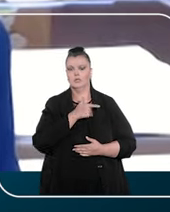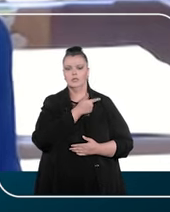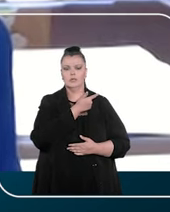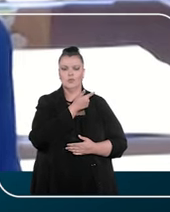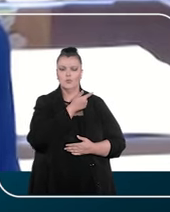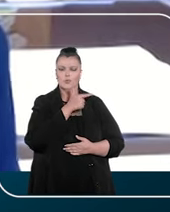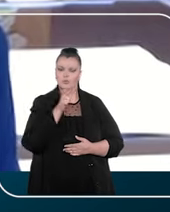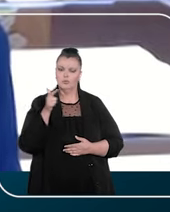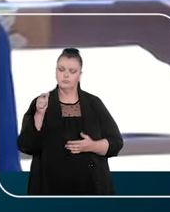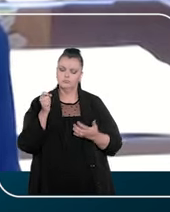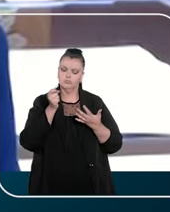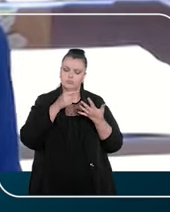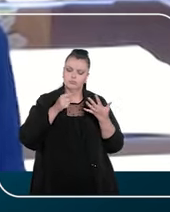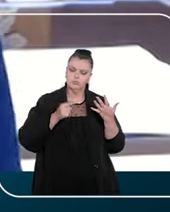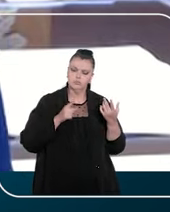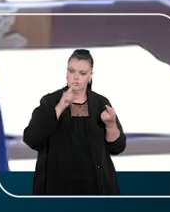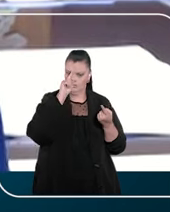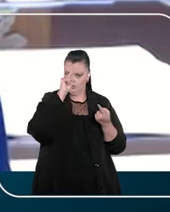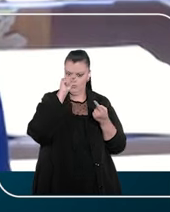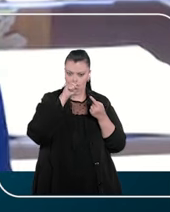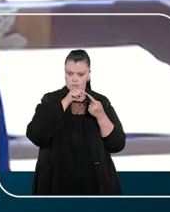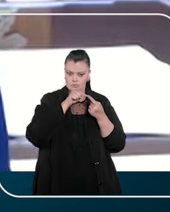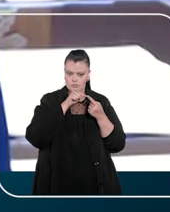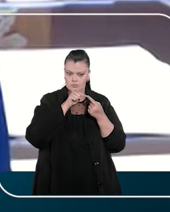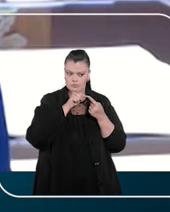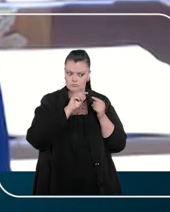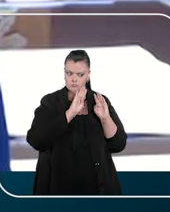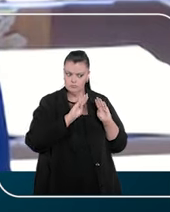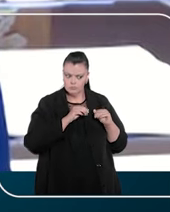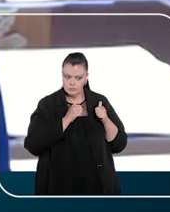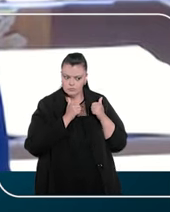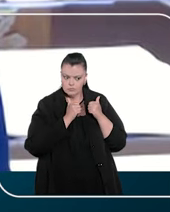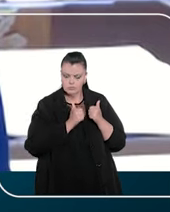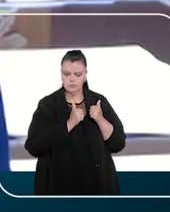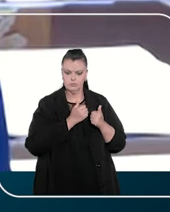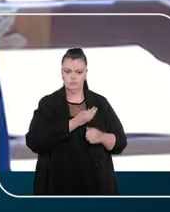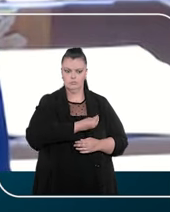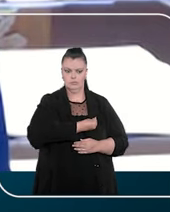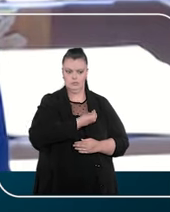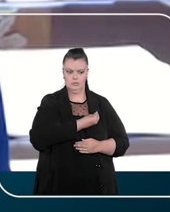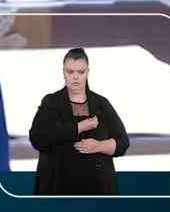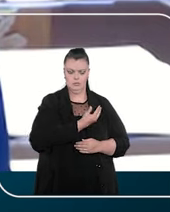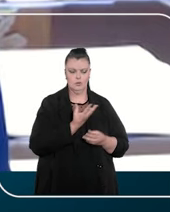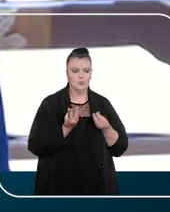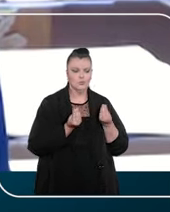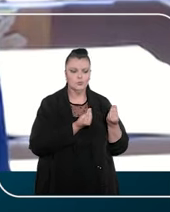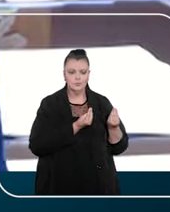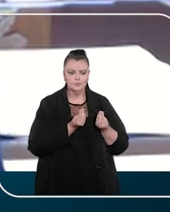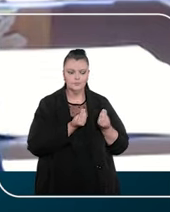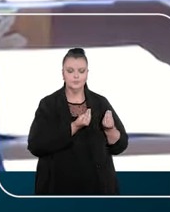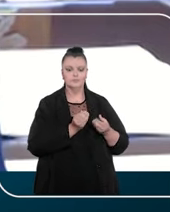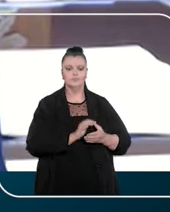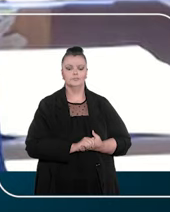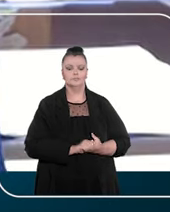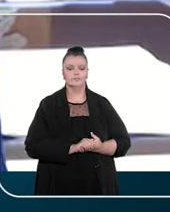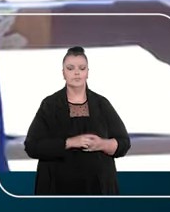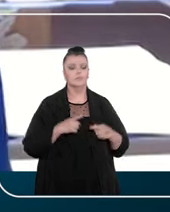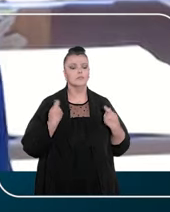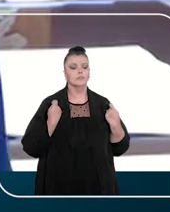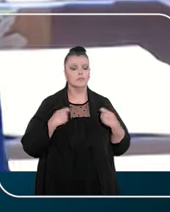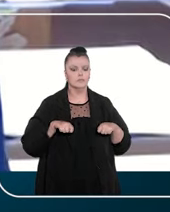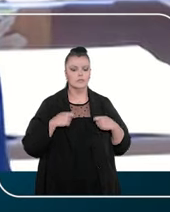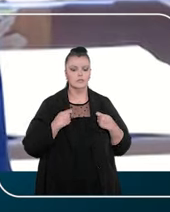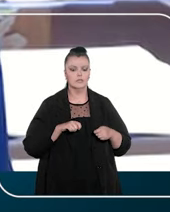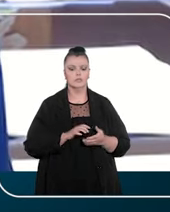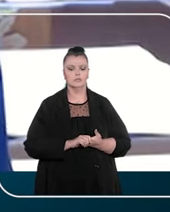entre outros objetivos, o bem-estar. À medida em que nós falamos em bem-estar, nós estamos falando que nós precisamos de